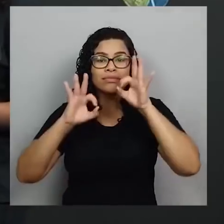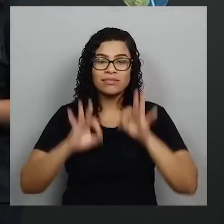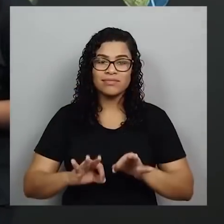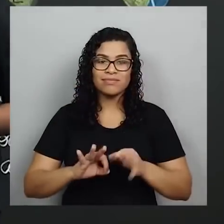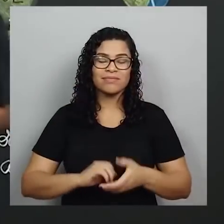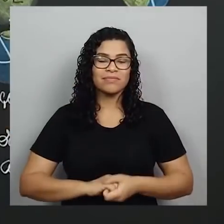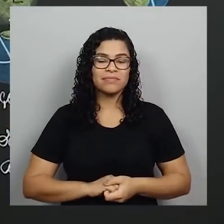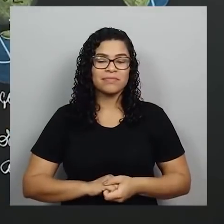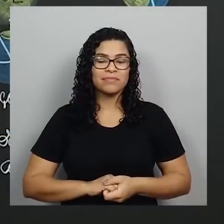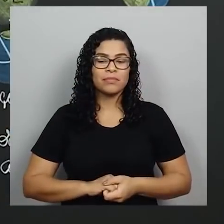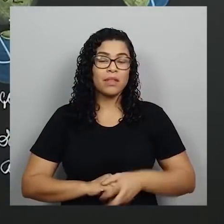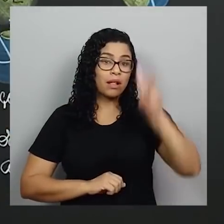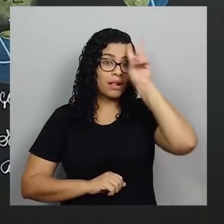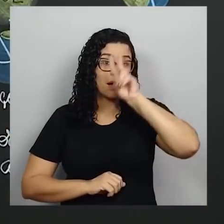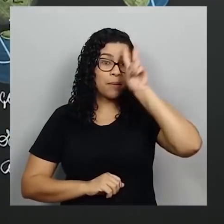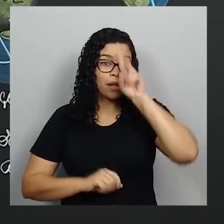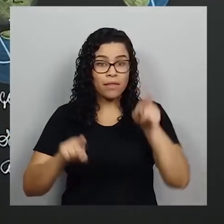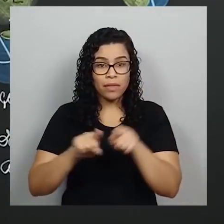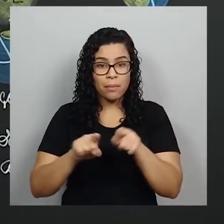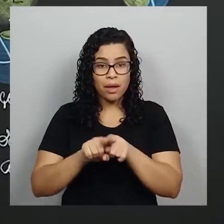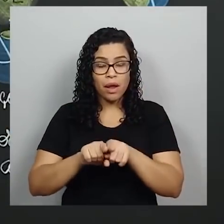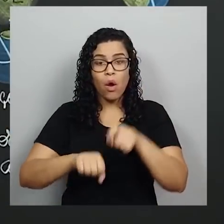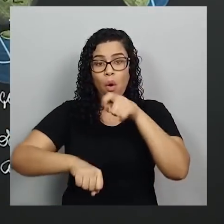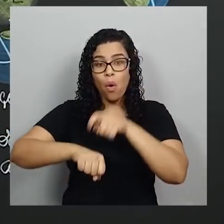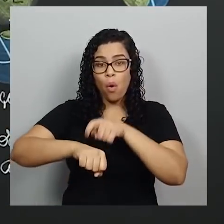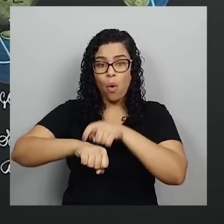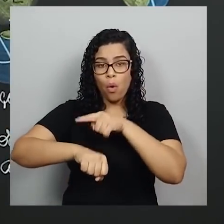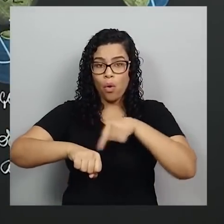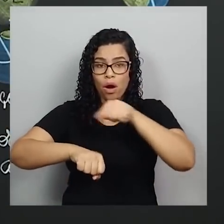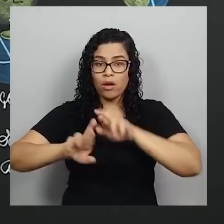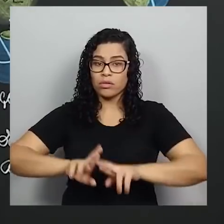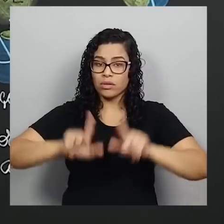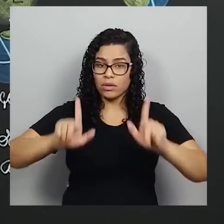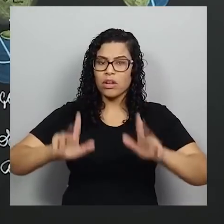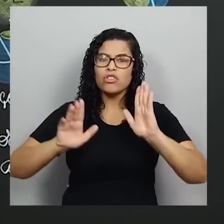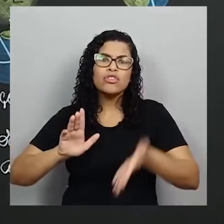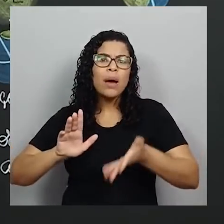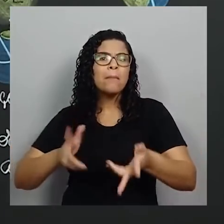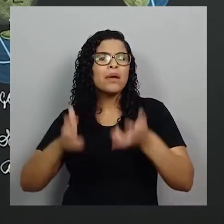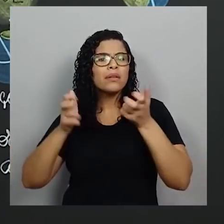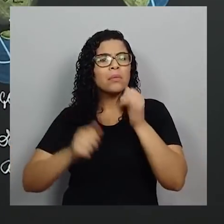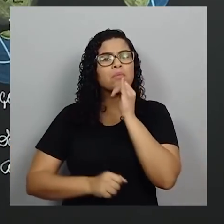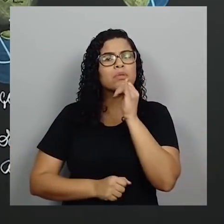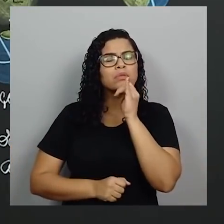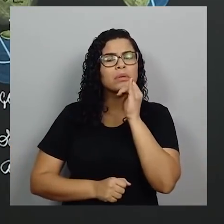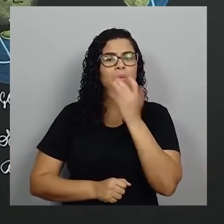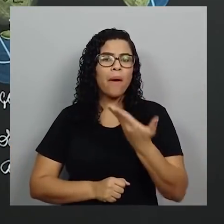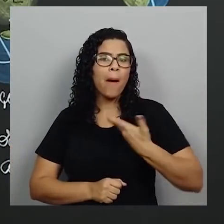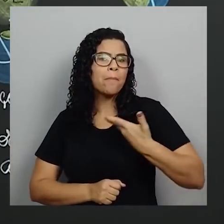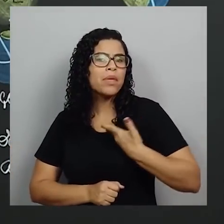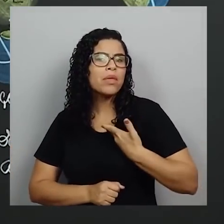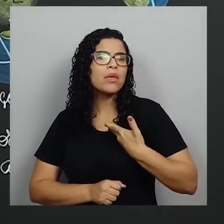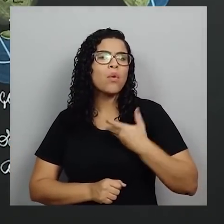você também que a questão do fuso horário. Você já percebeu? Tem algum parente, algum amigo em outro